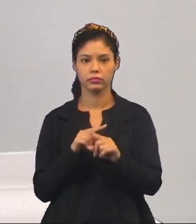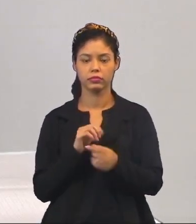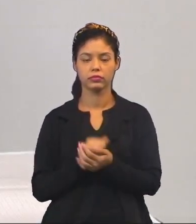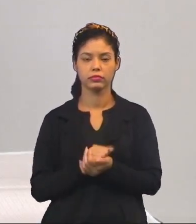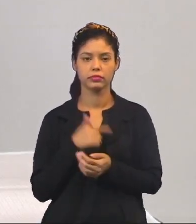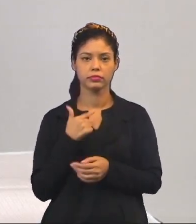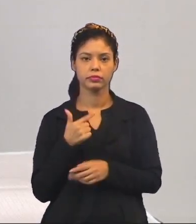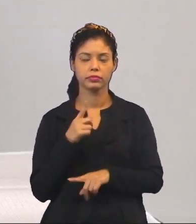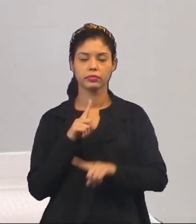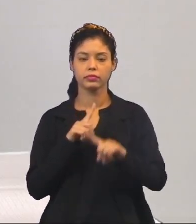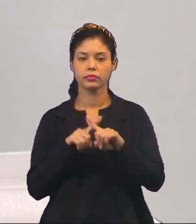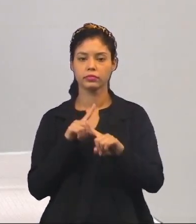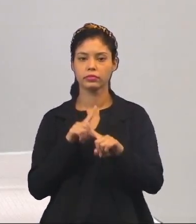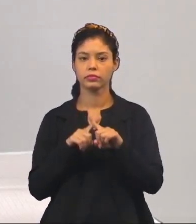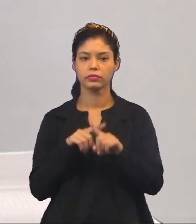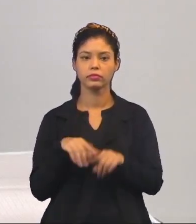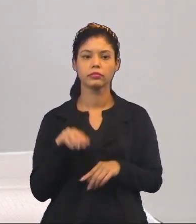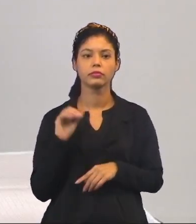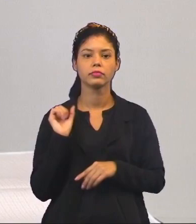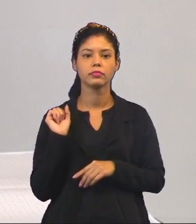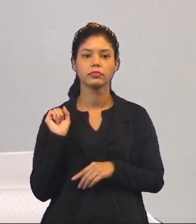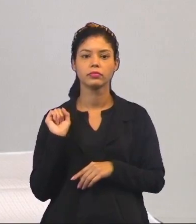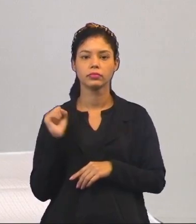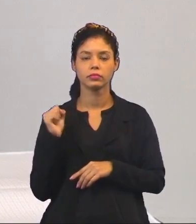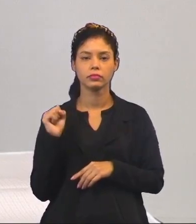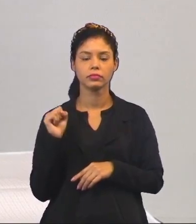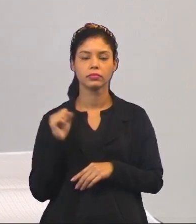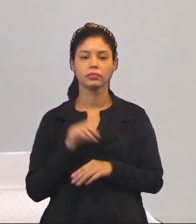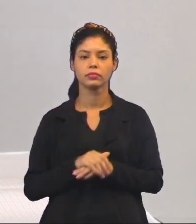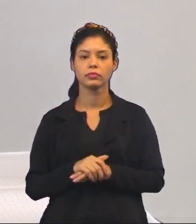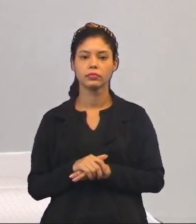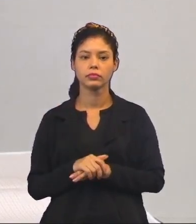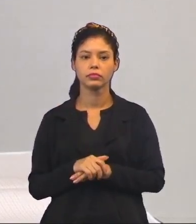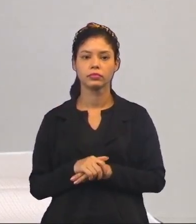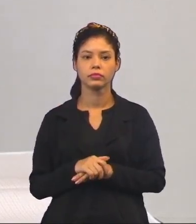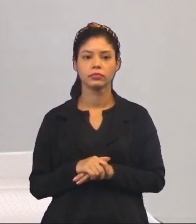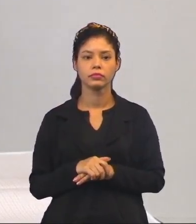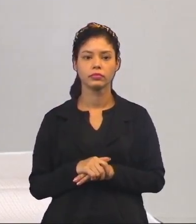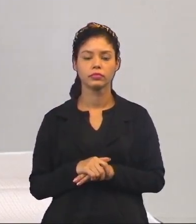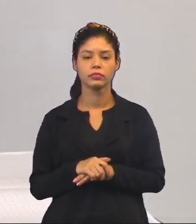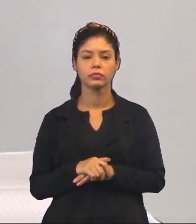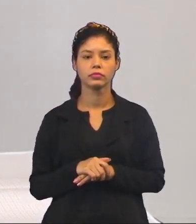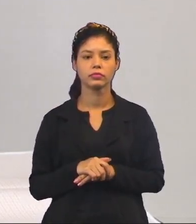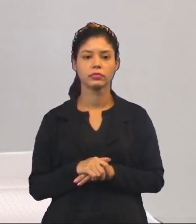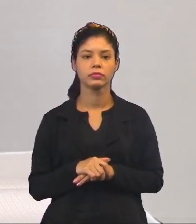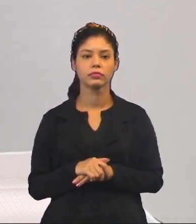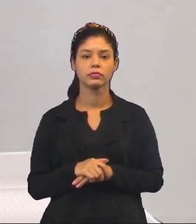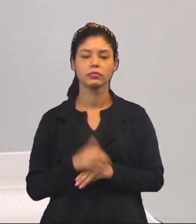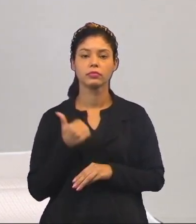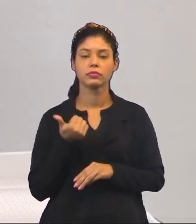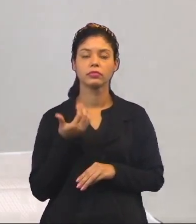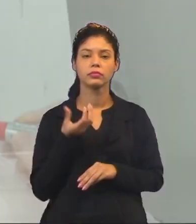só o 2 vezes 8. 2 vezes 8, eu vou ter